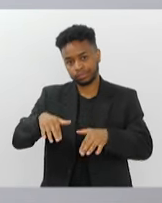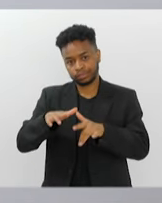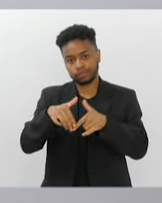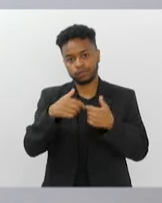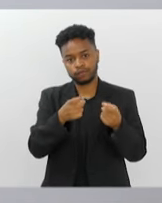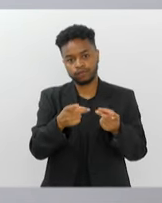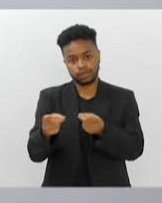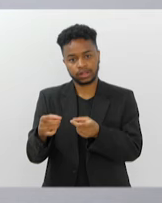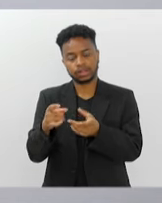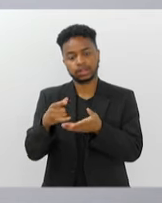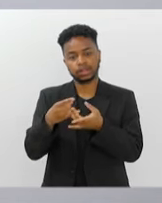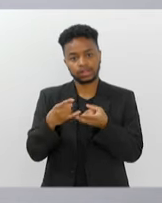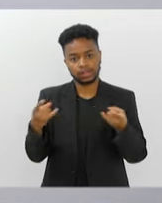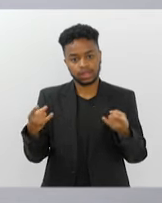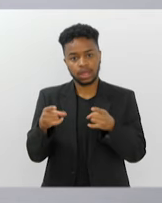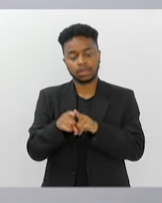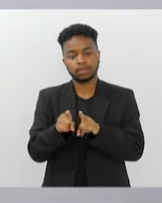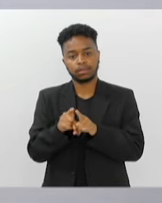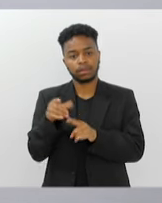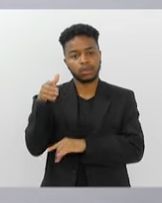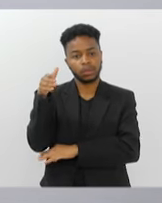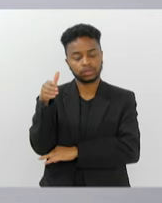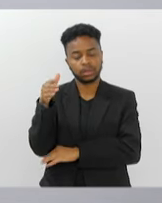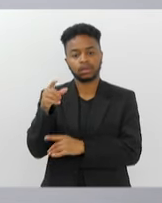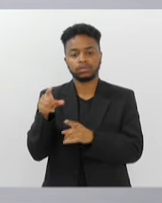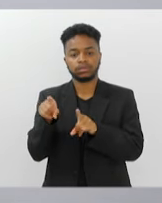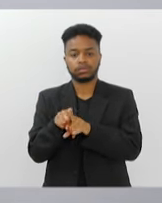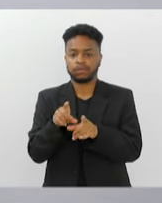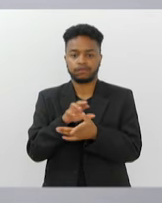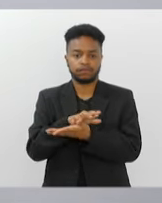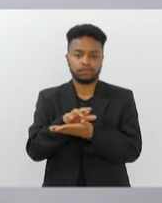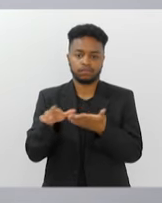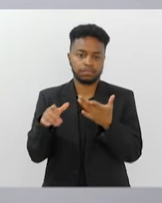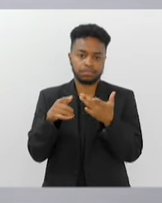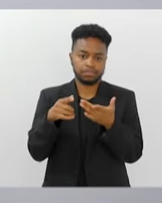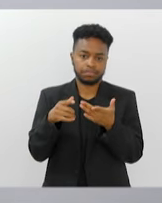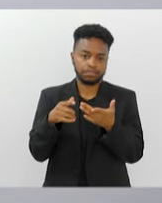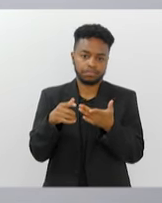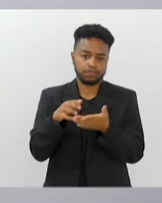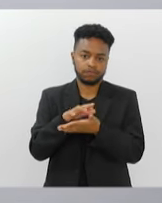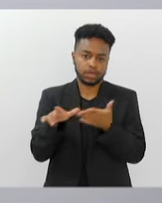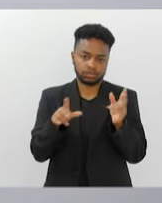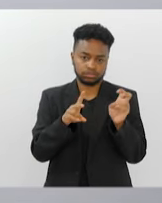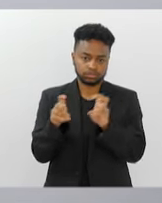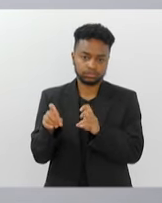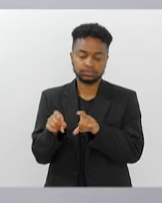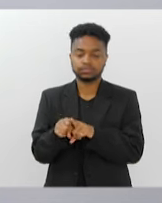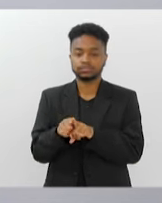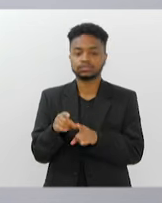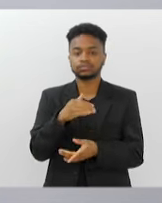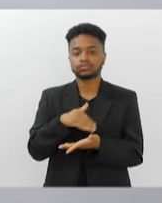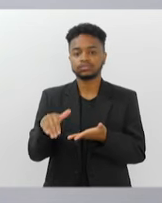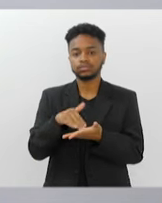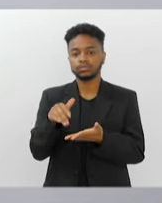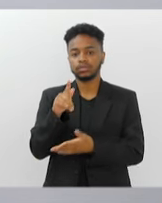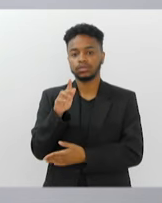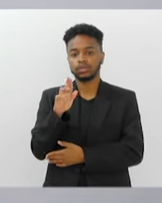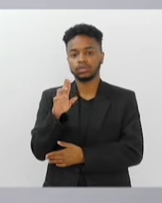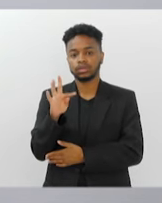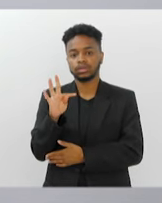venda de ingresso pacote hospedagem tudo estão sendo estão sendo lesadas aliás Deputado acho que o secretário Gutemberg pode